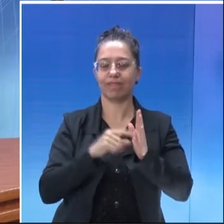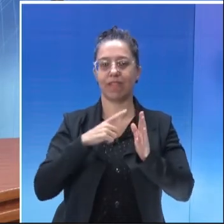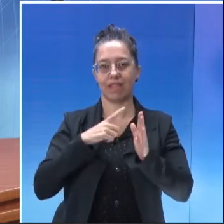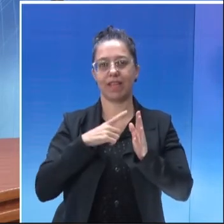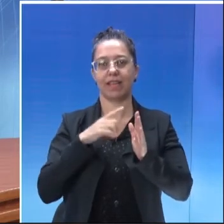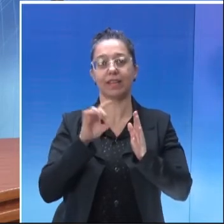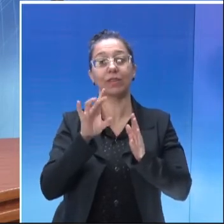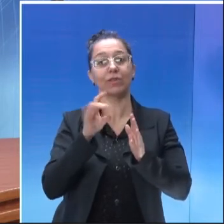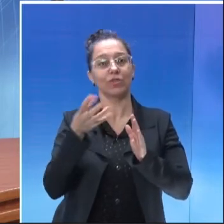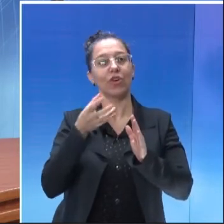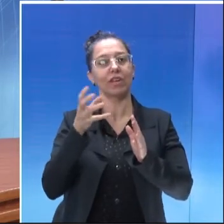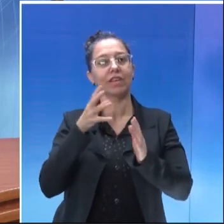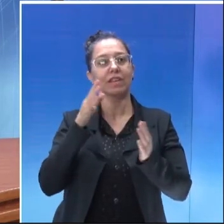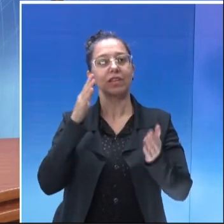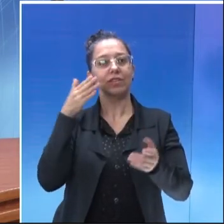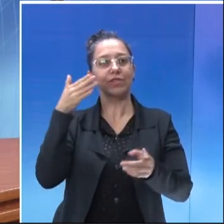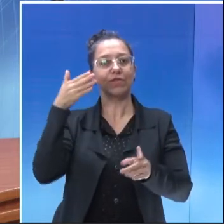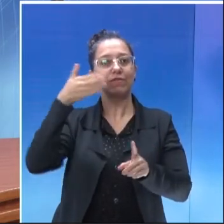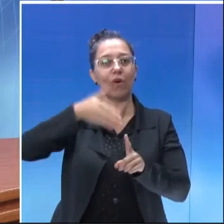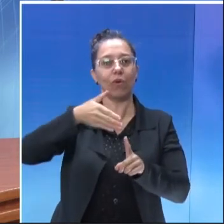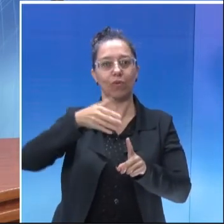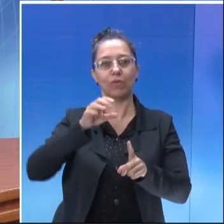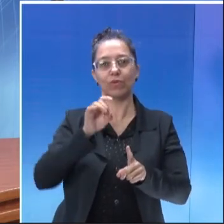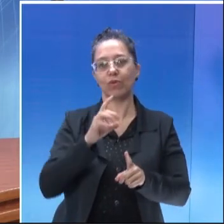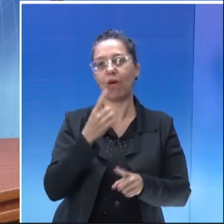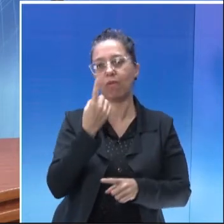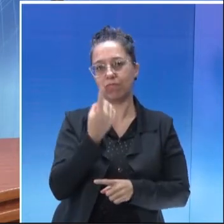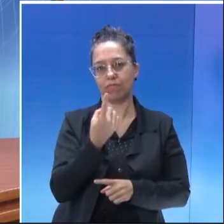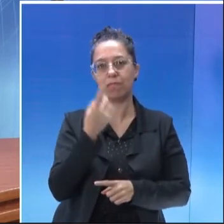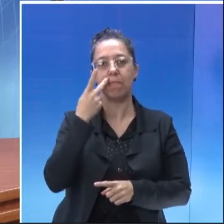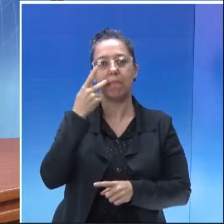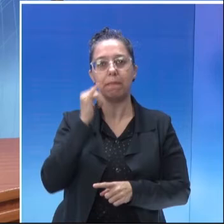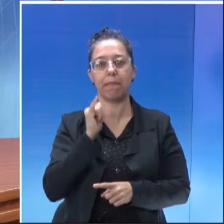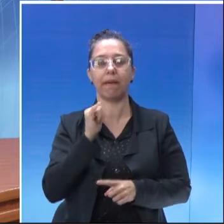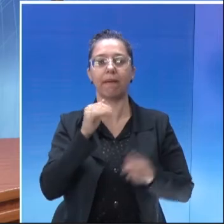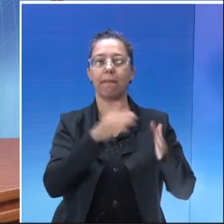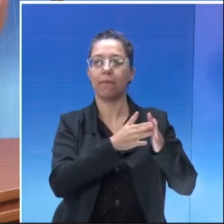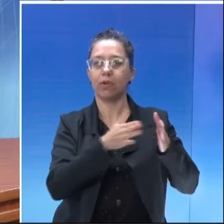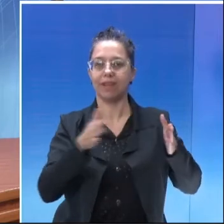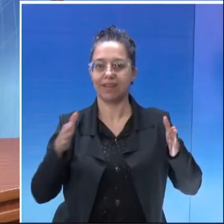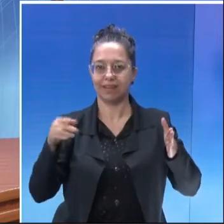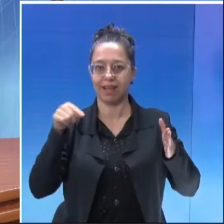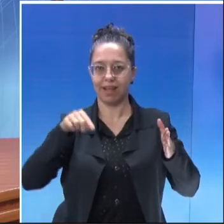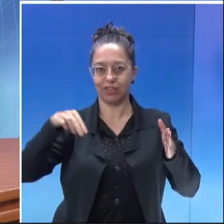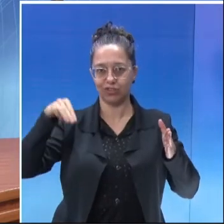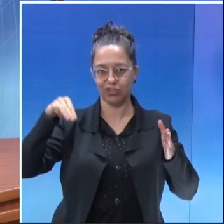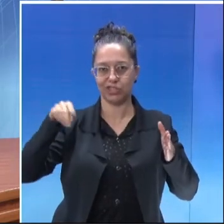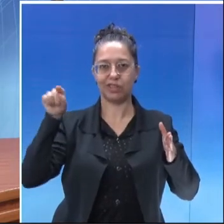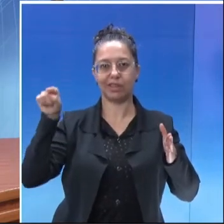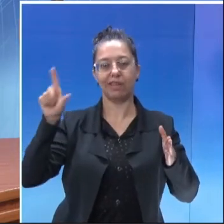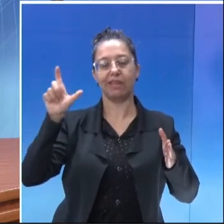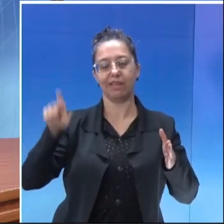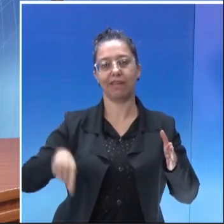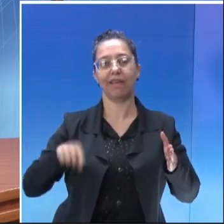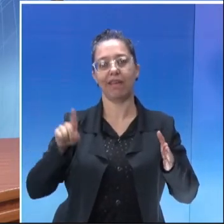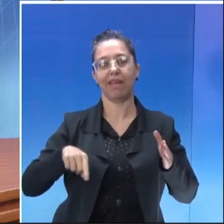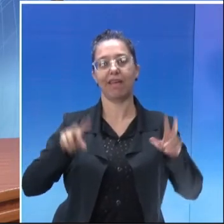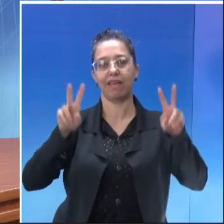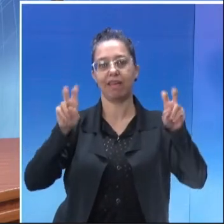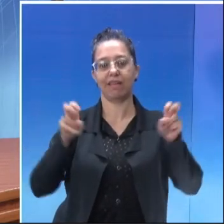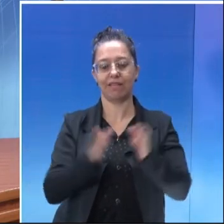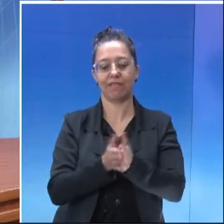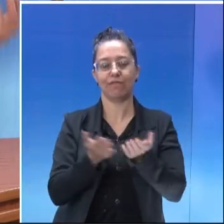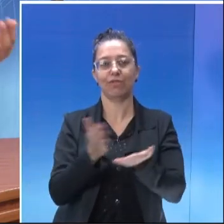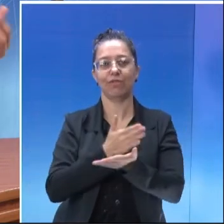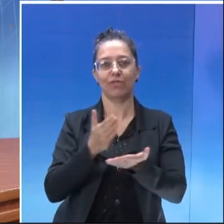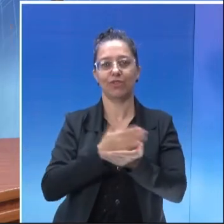da modernidade. Eu só quis falar e focar nessa pergunta. Descartes como pai da modernidade, esse grande pensador com